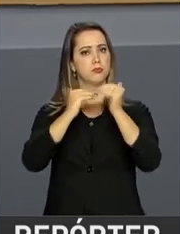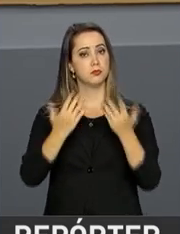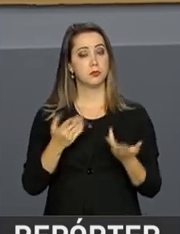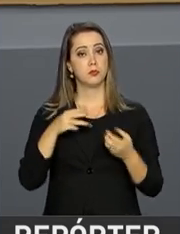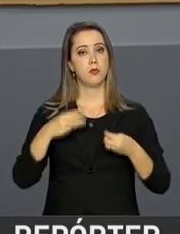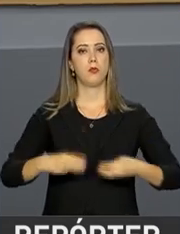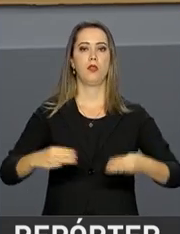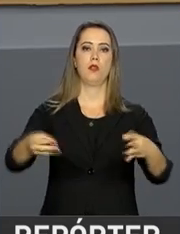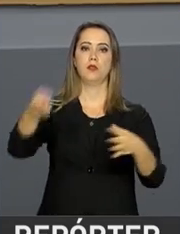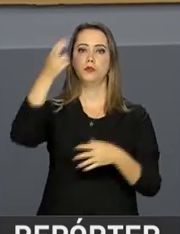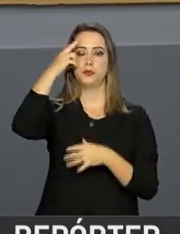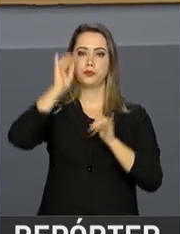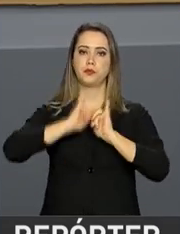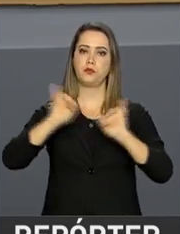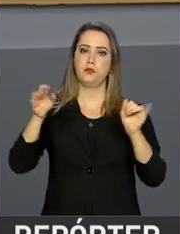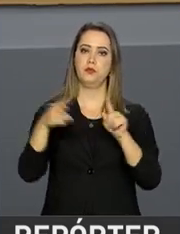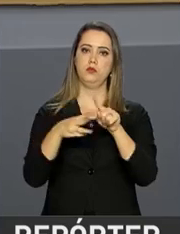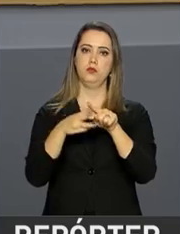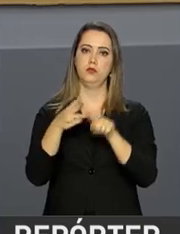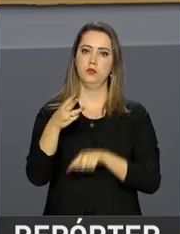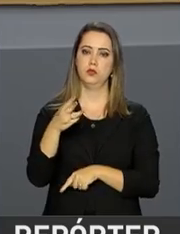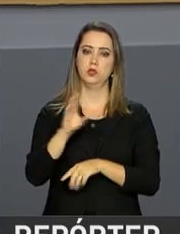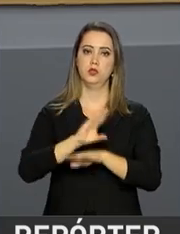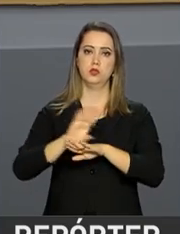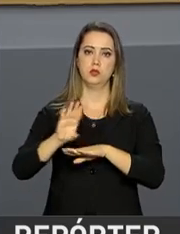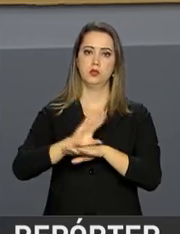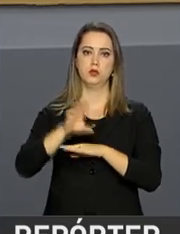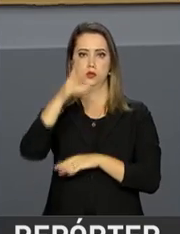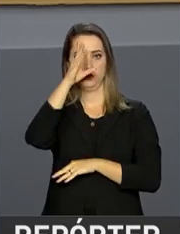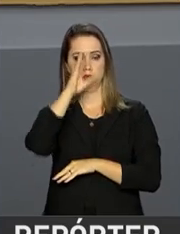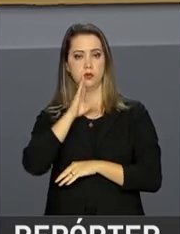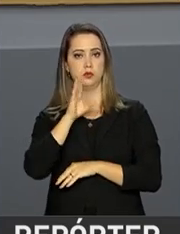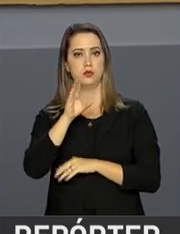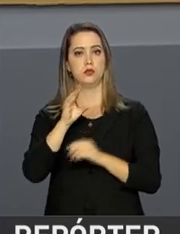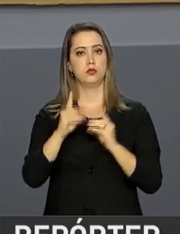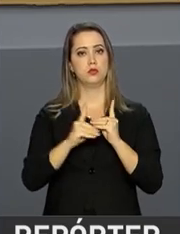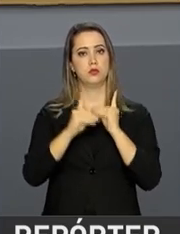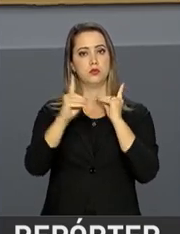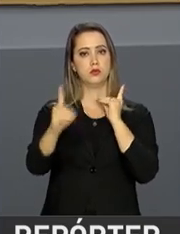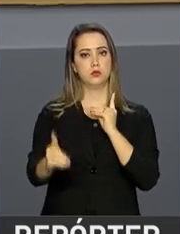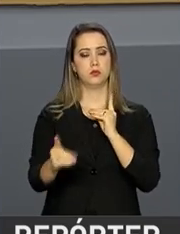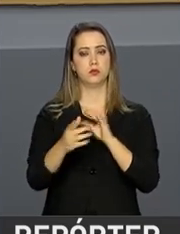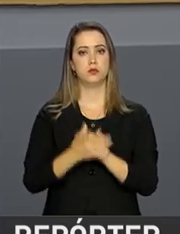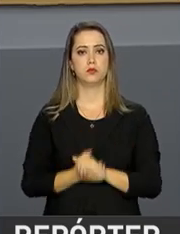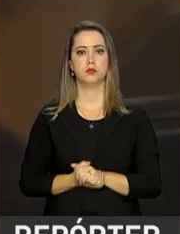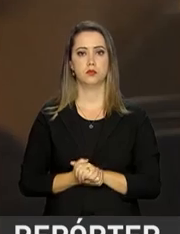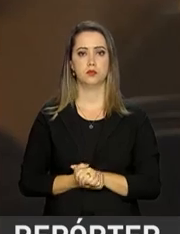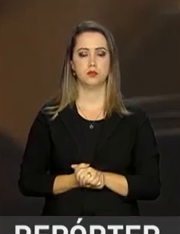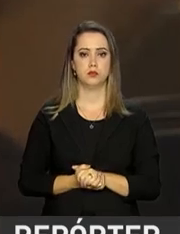o Ministério da Cultura lançou 3 cursos gratuitos na modalidade de ensino à distância.